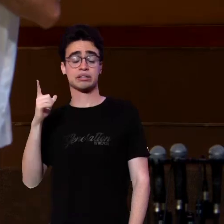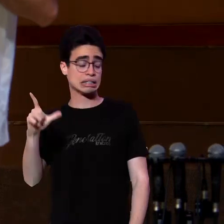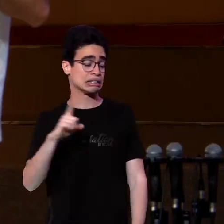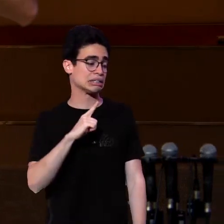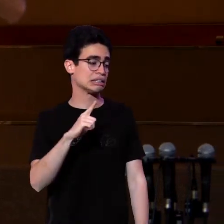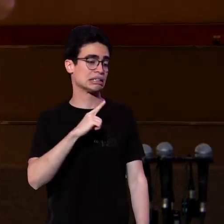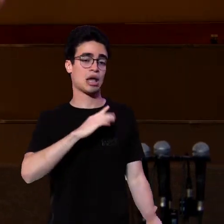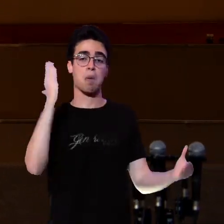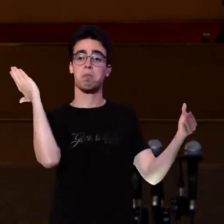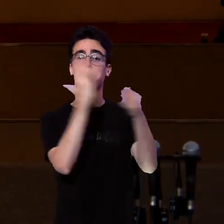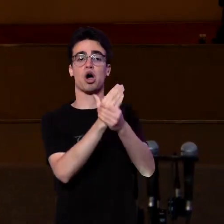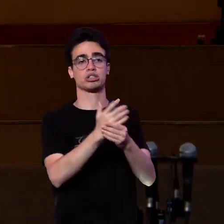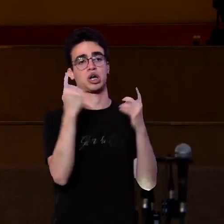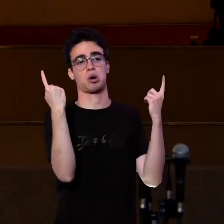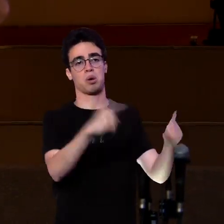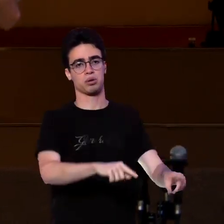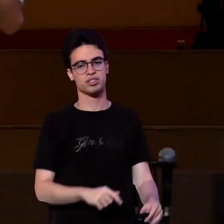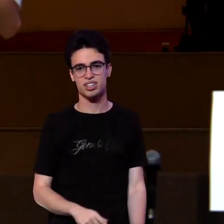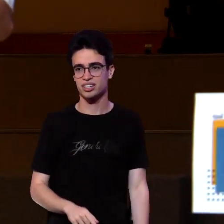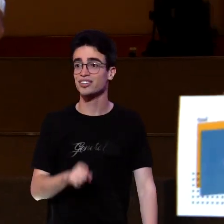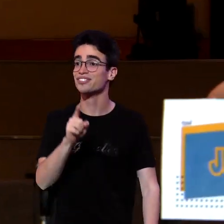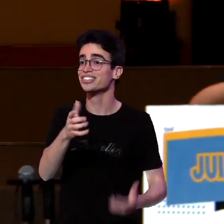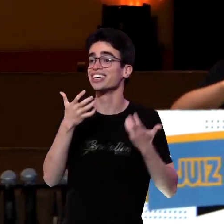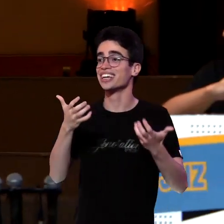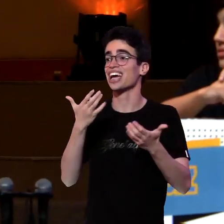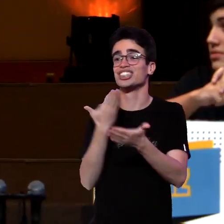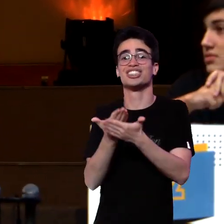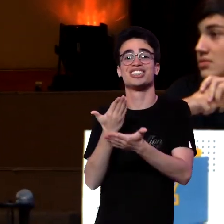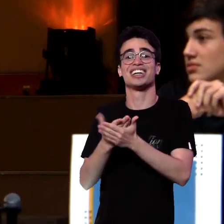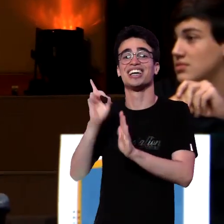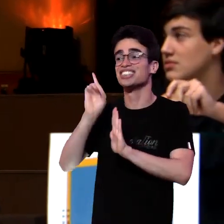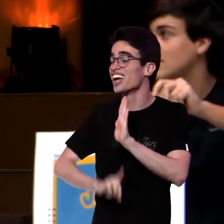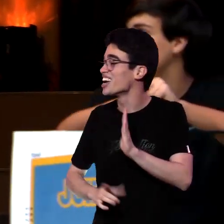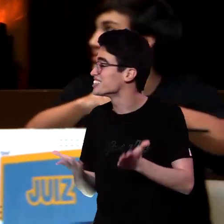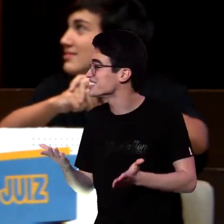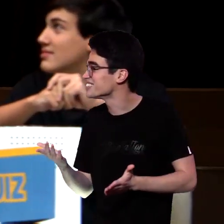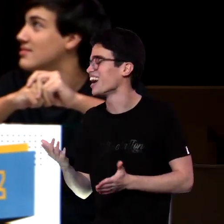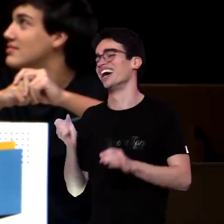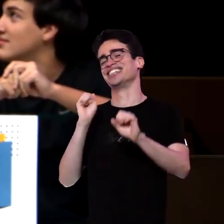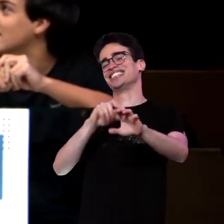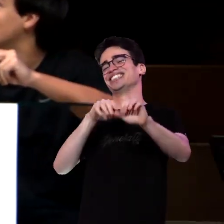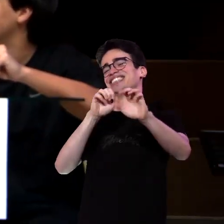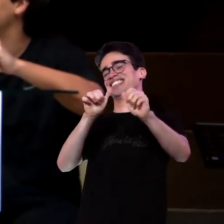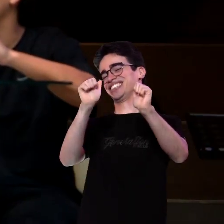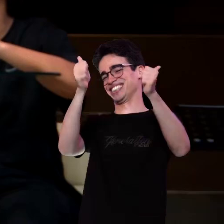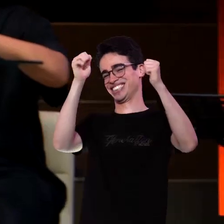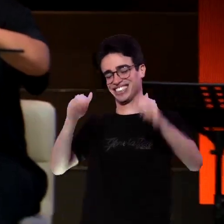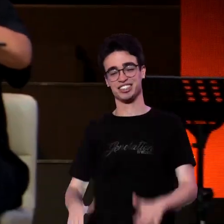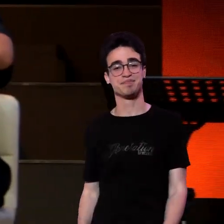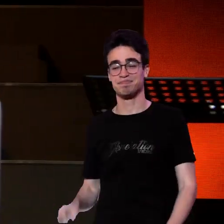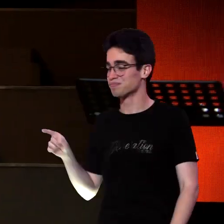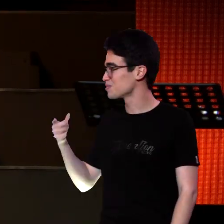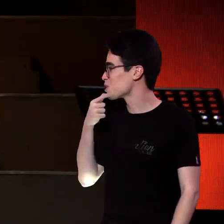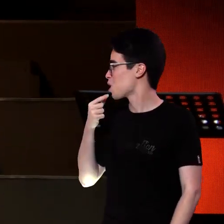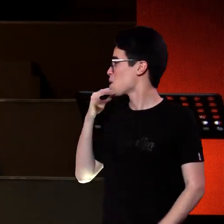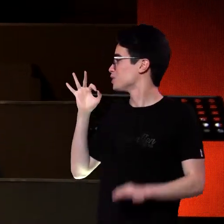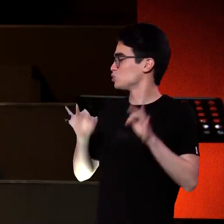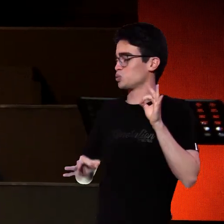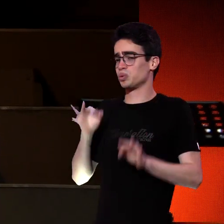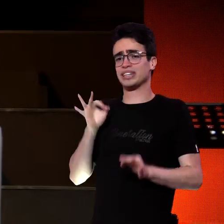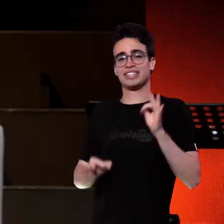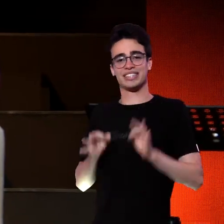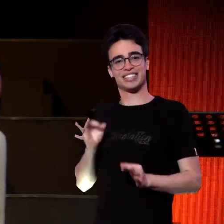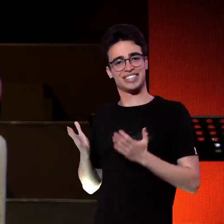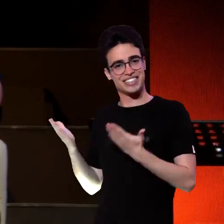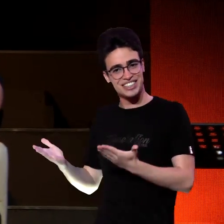denúncia contra você. Tá? Quem quer fazer direito aí, ó? Já está aprendendo, tá? Aqui é o nosso juiz, como é teu nome?